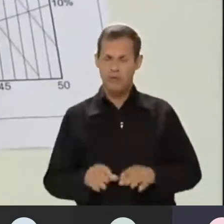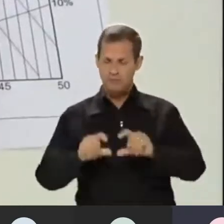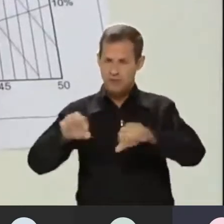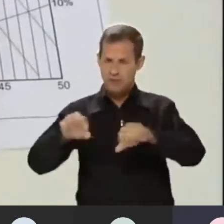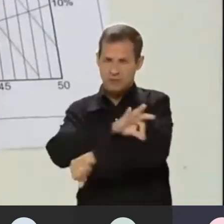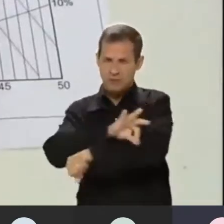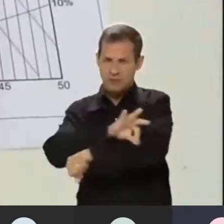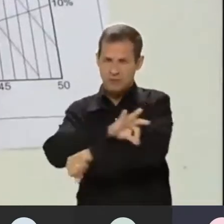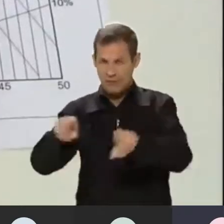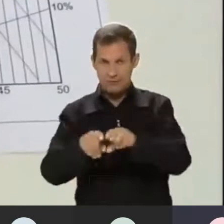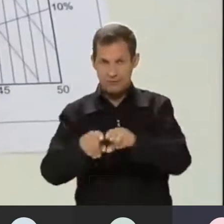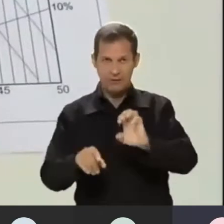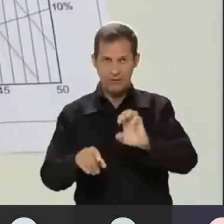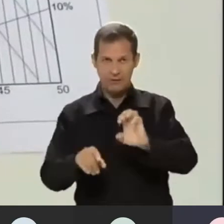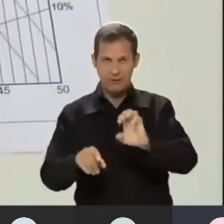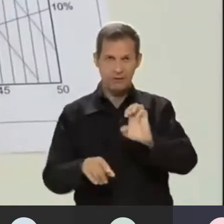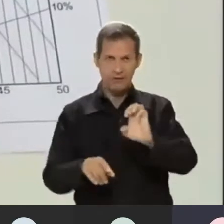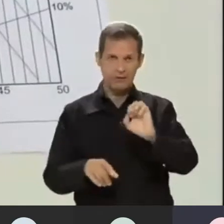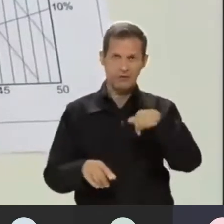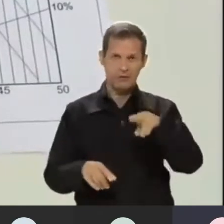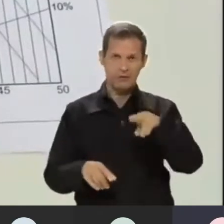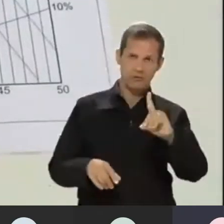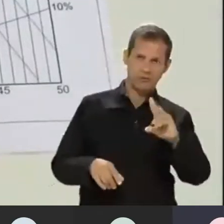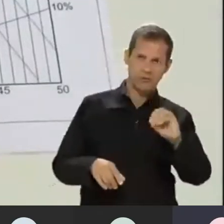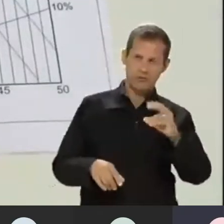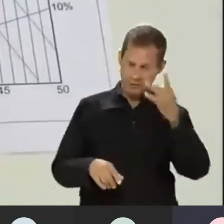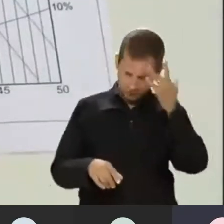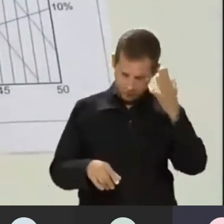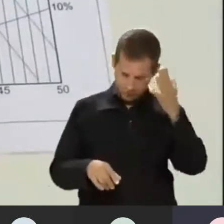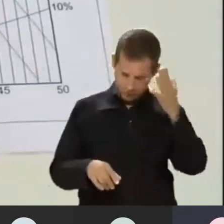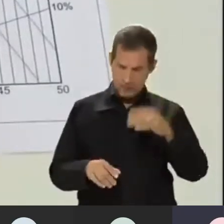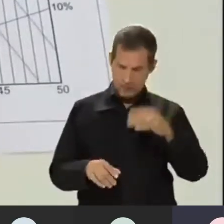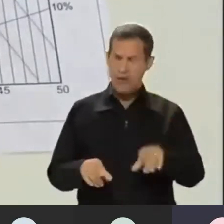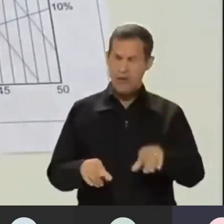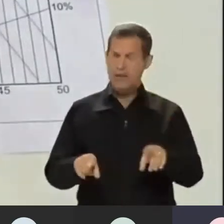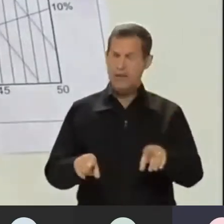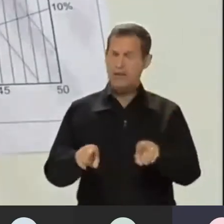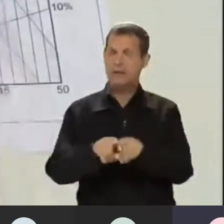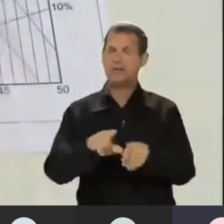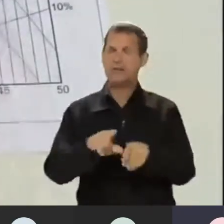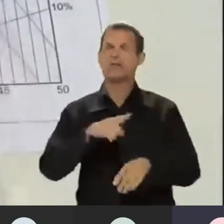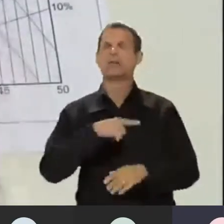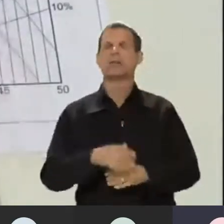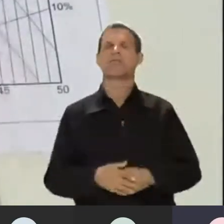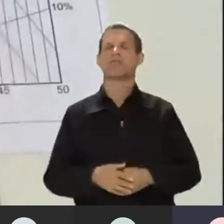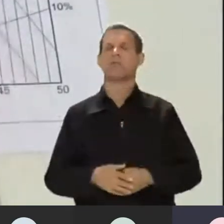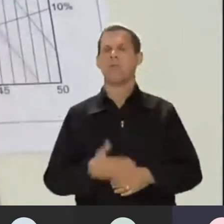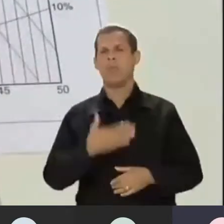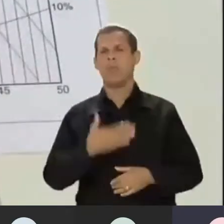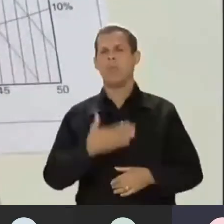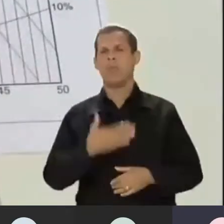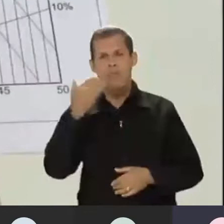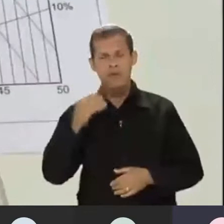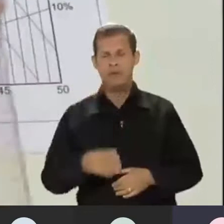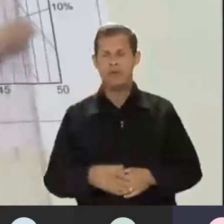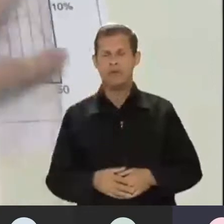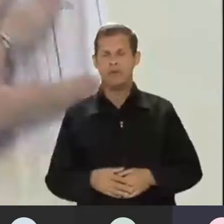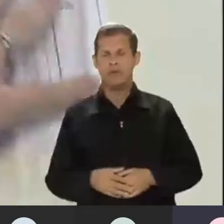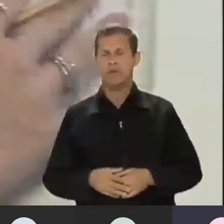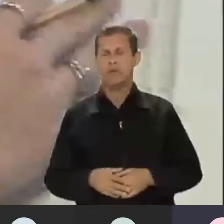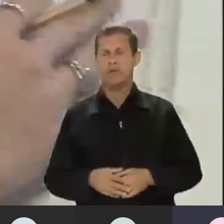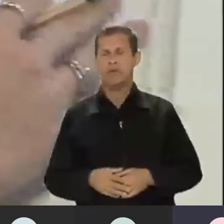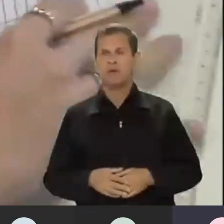uma régua e um esquadro, que vão facilitar e vão trazer uma melhor proporção daquilo que eu vou